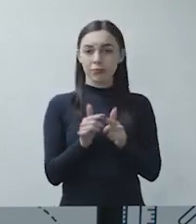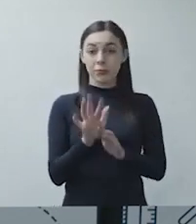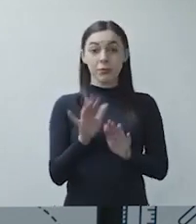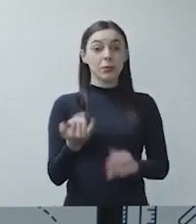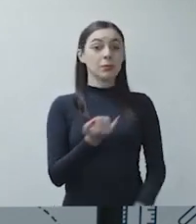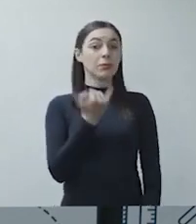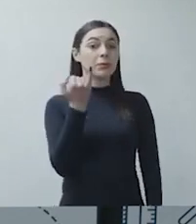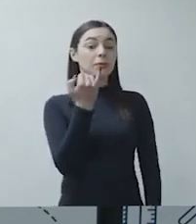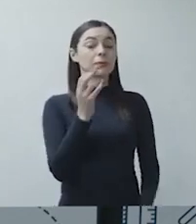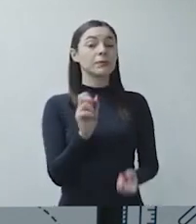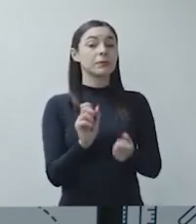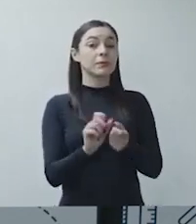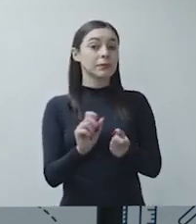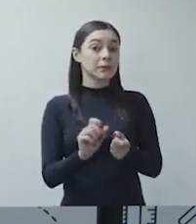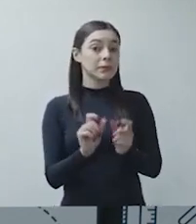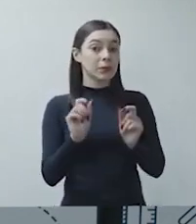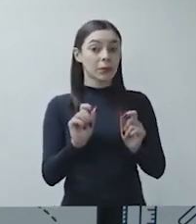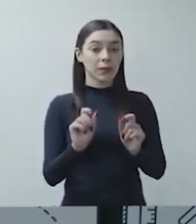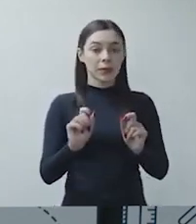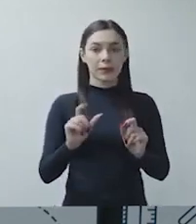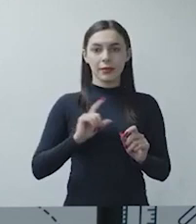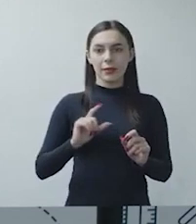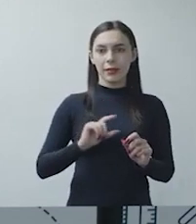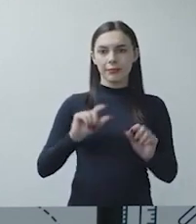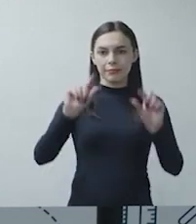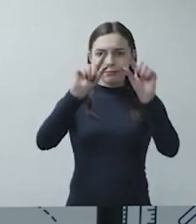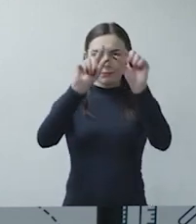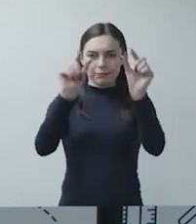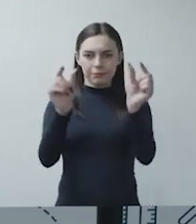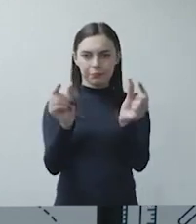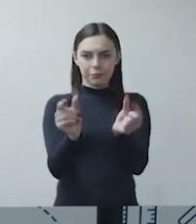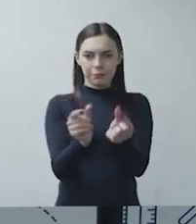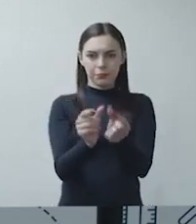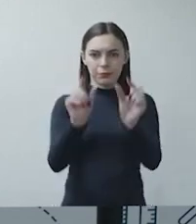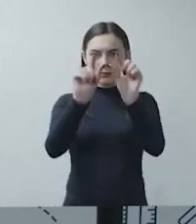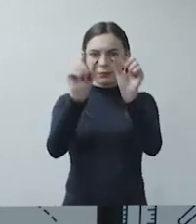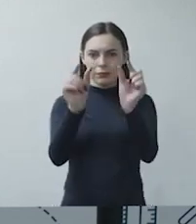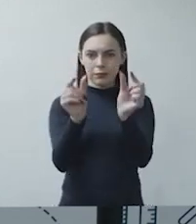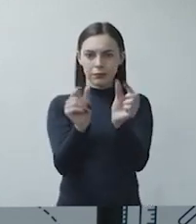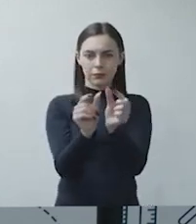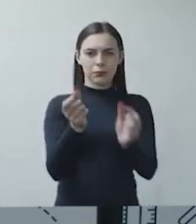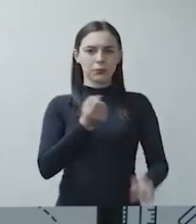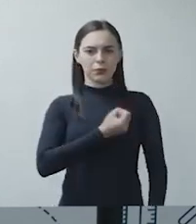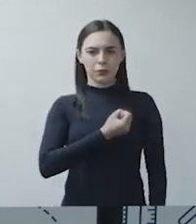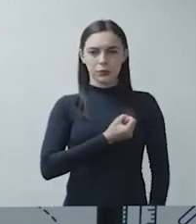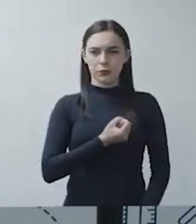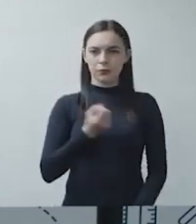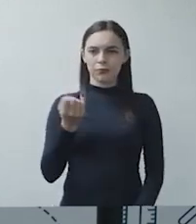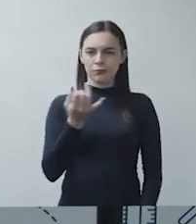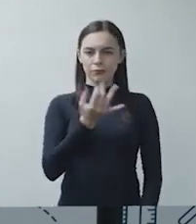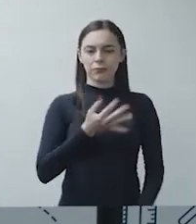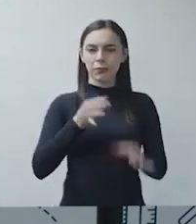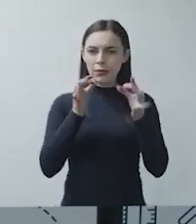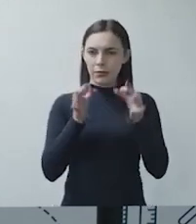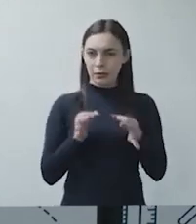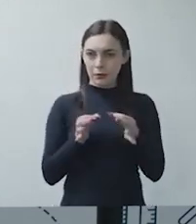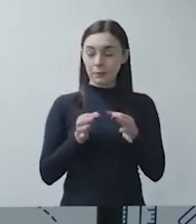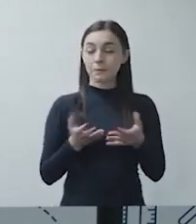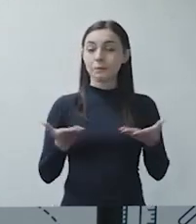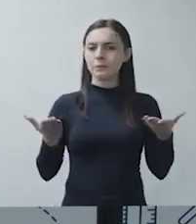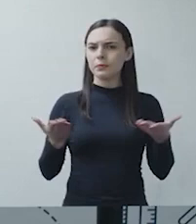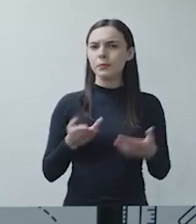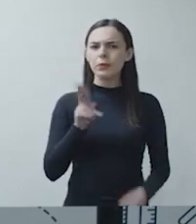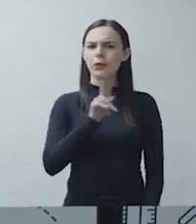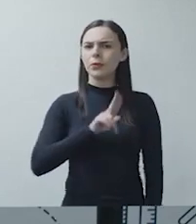é fazer a parte que separa os números em formas de círculo bem certinho. E aqui nós utilizamos